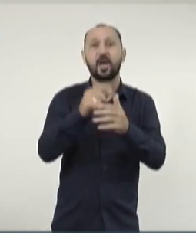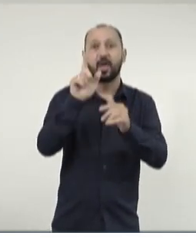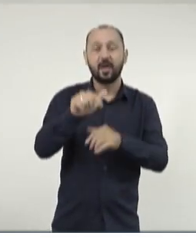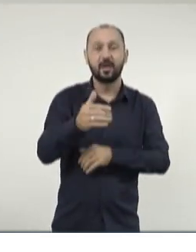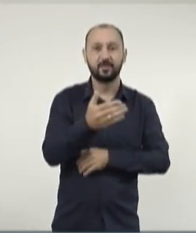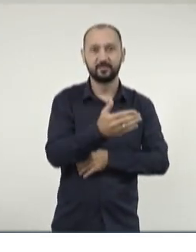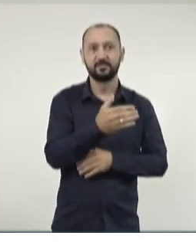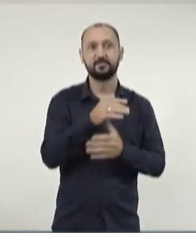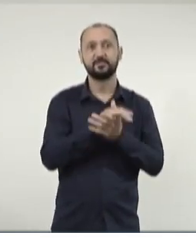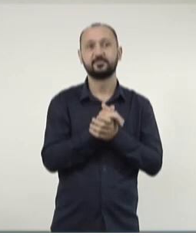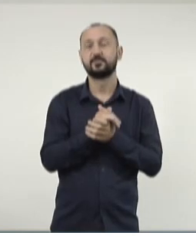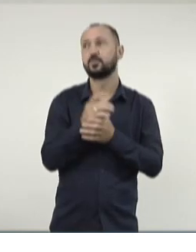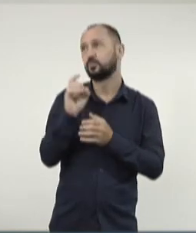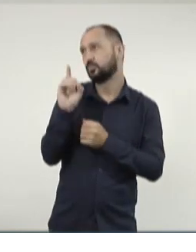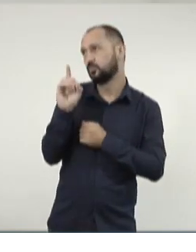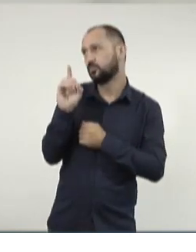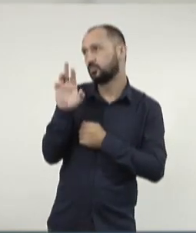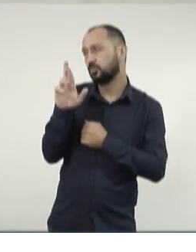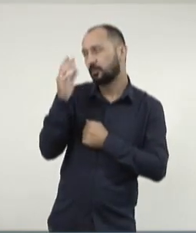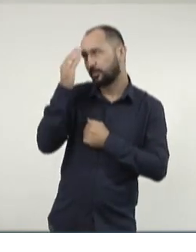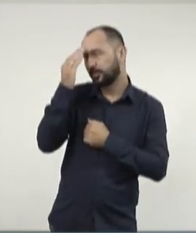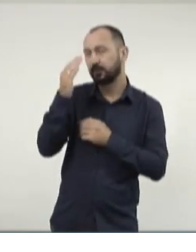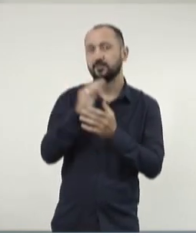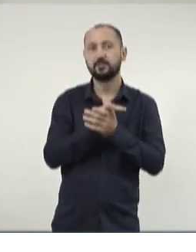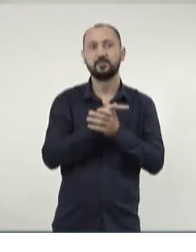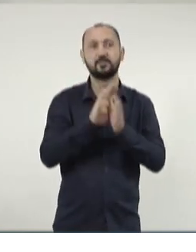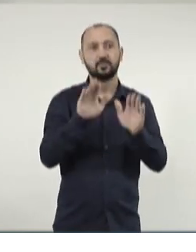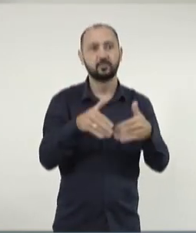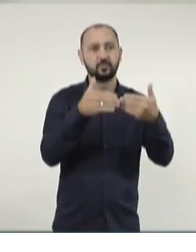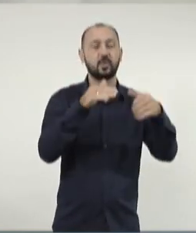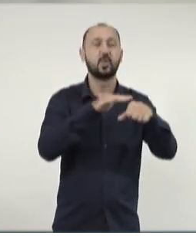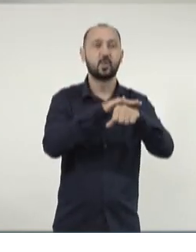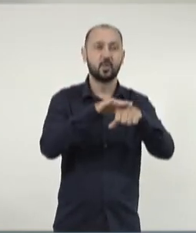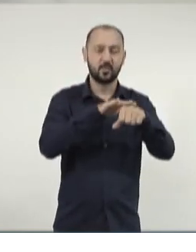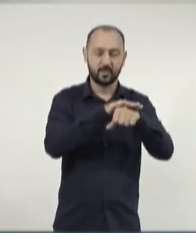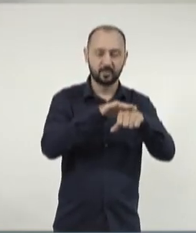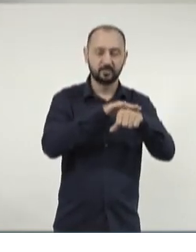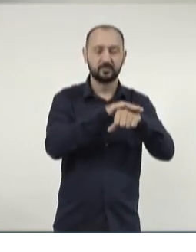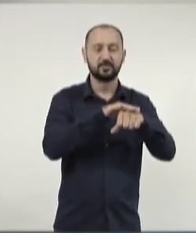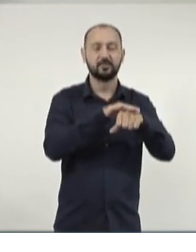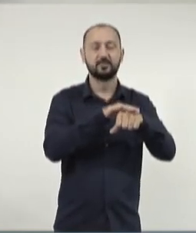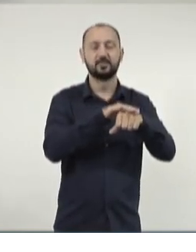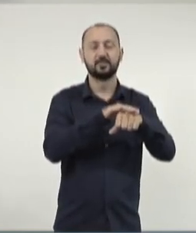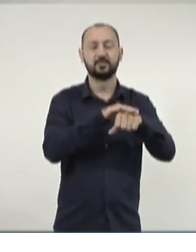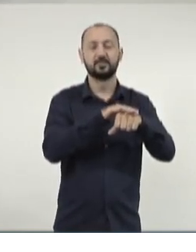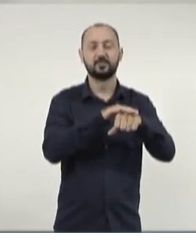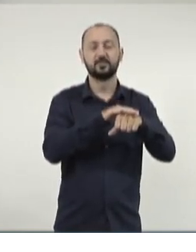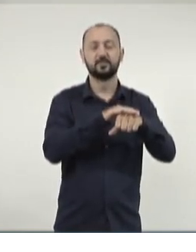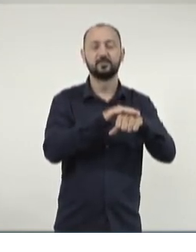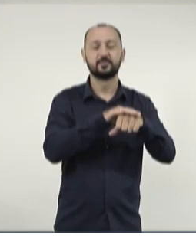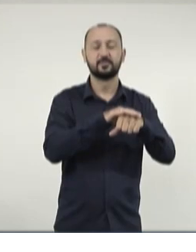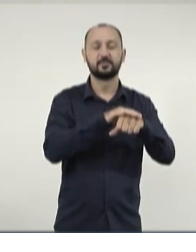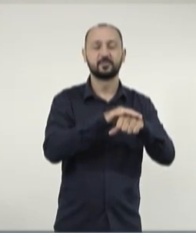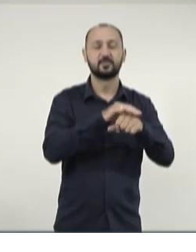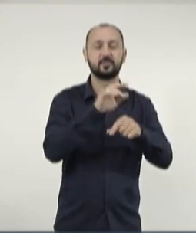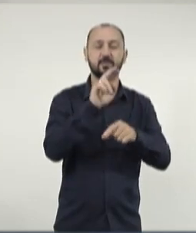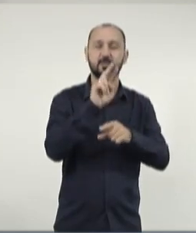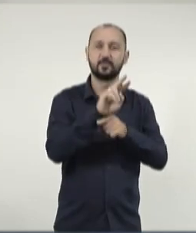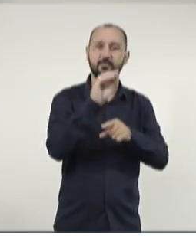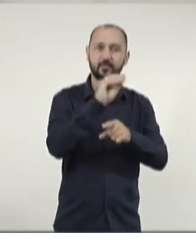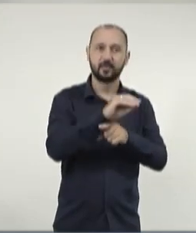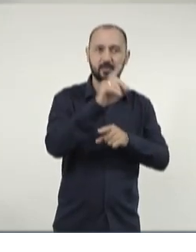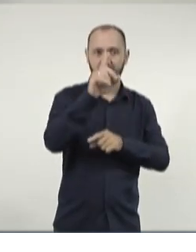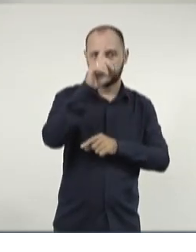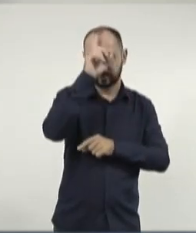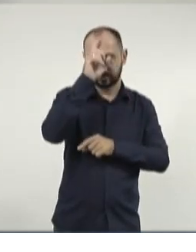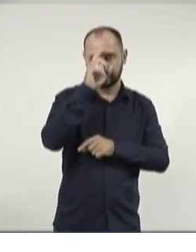esse. Doutor, obrigada. No outro dia, a gente teve a conversa com a paliativista, a doutora Pascale, lá na Santa